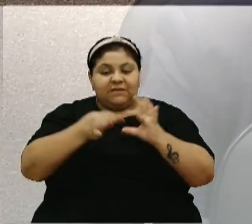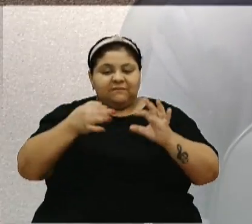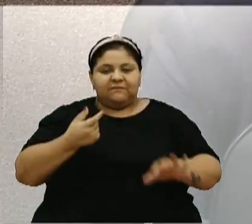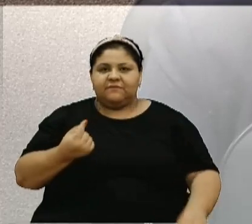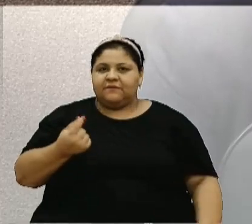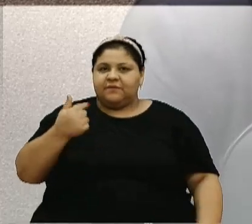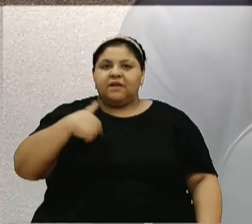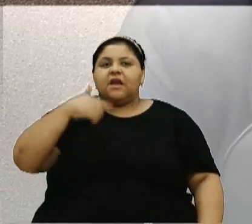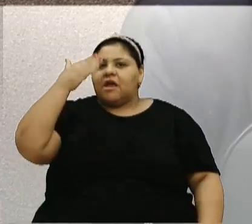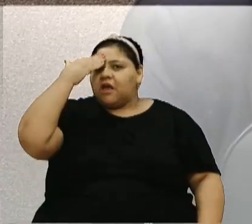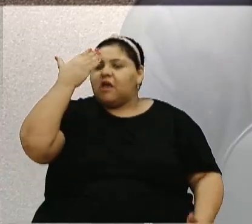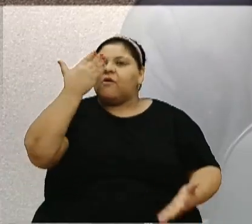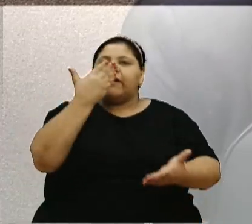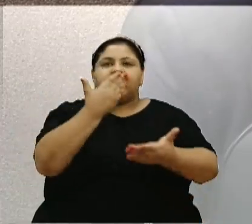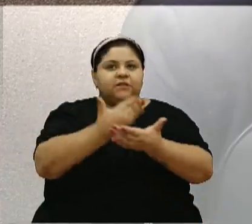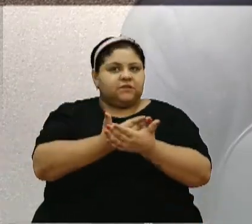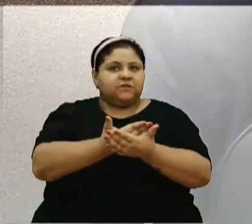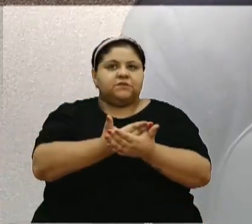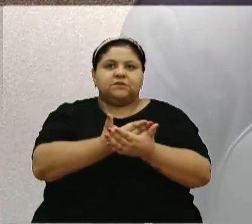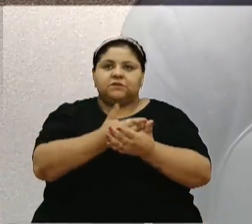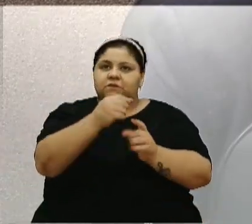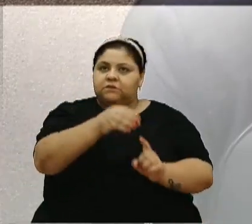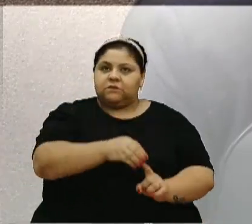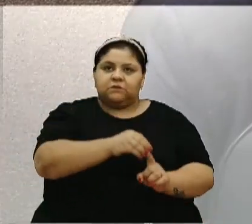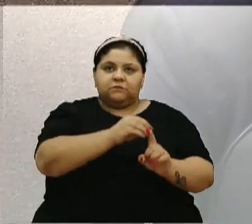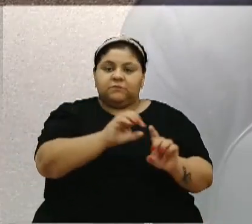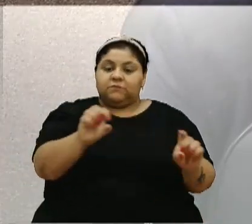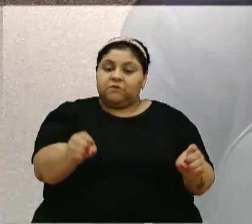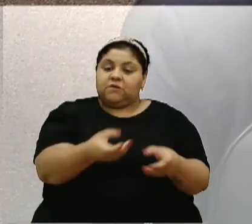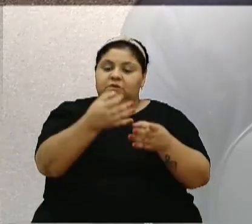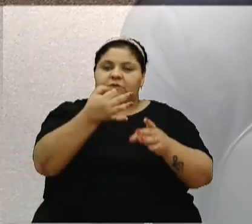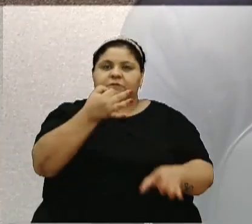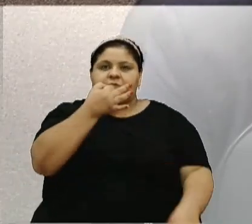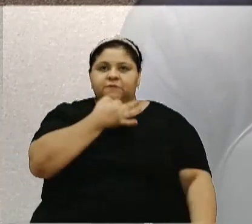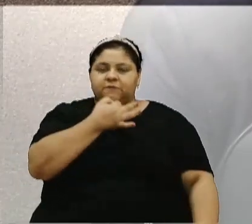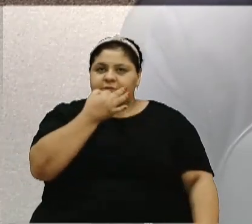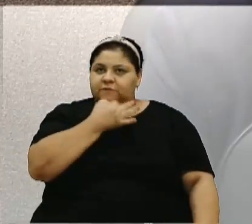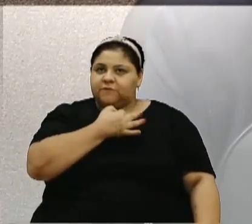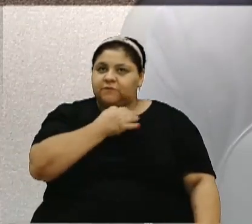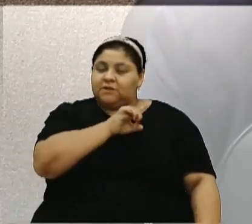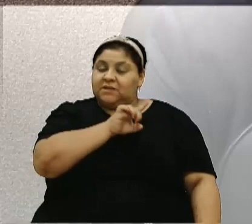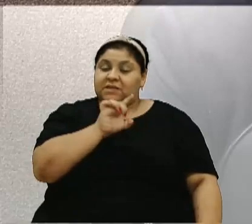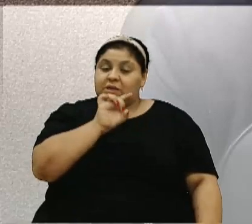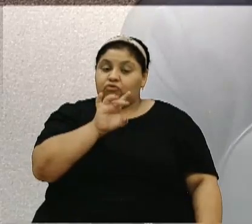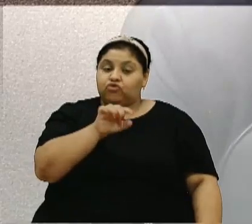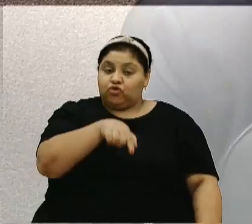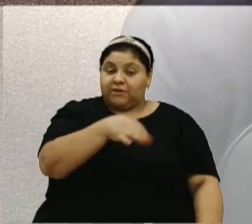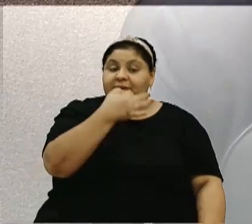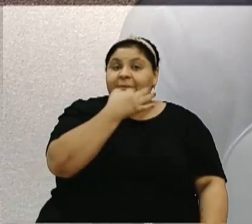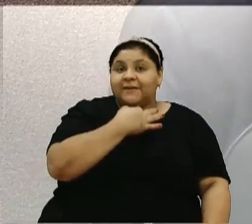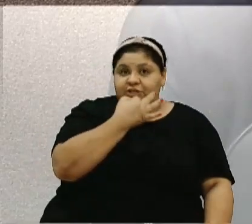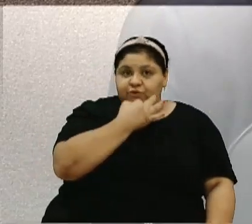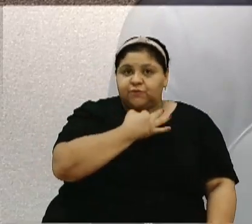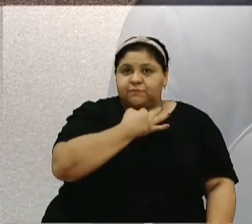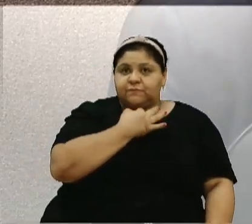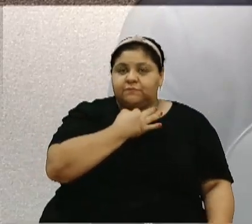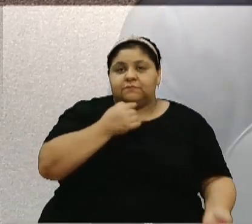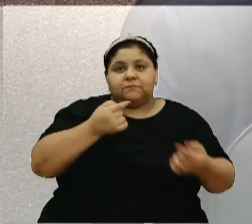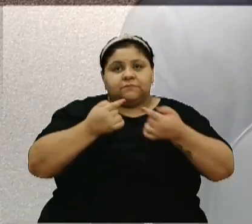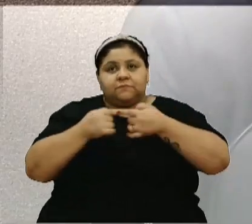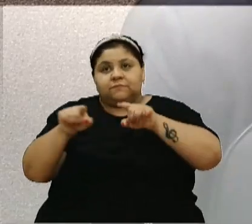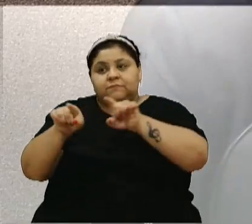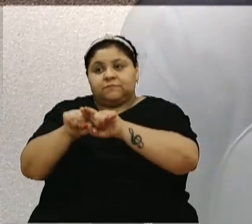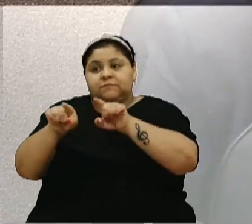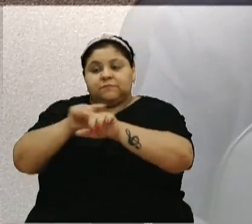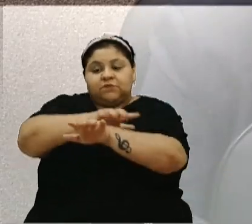Eu não tenho dúvidas de que é o principal evento do município de Caxias do Sul, e não apenas do município de Caxias do Sul, mas também